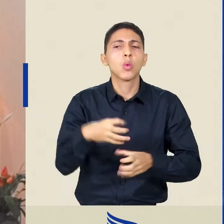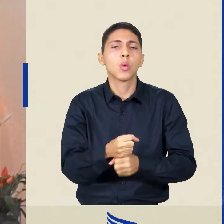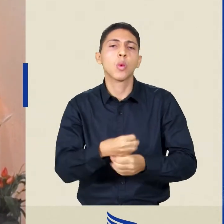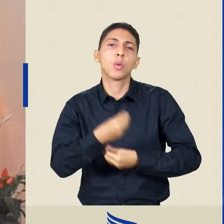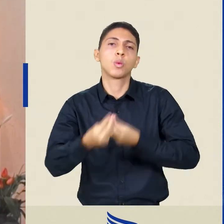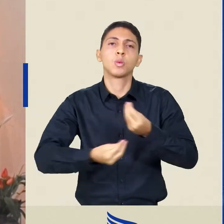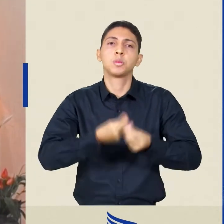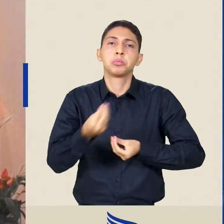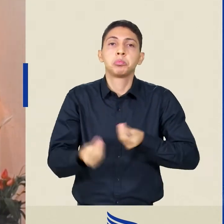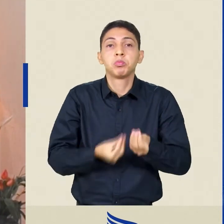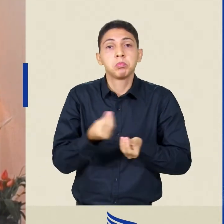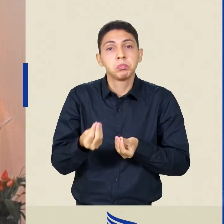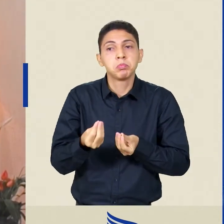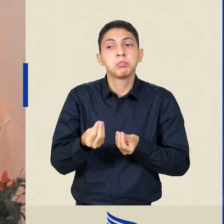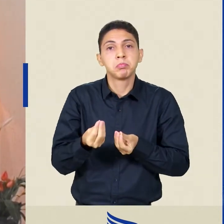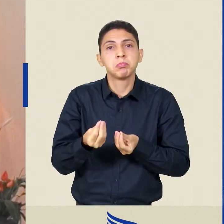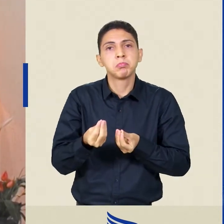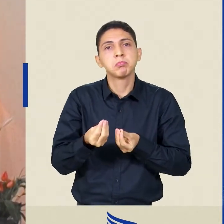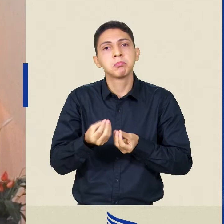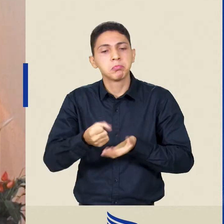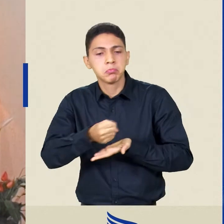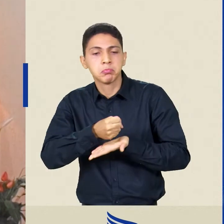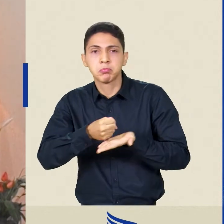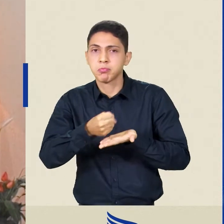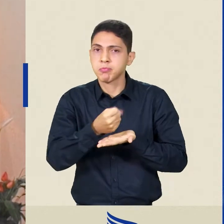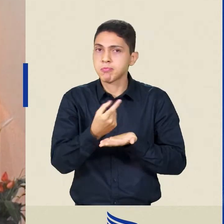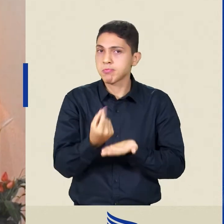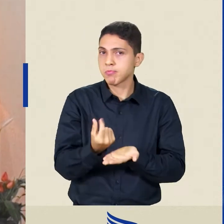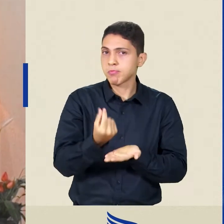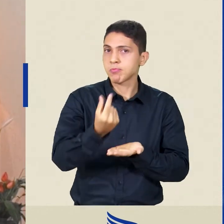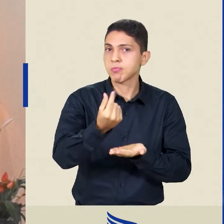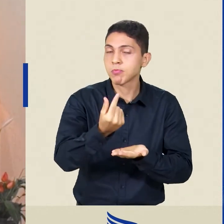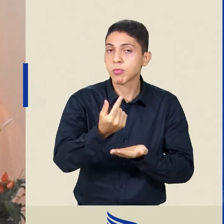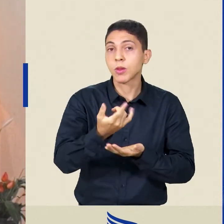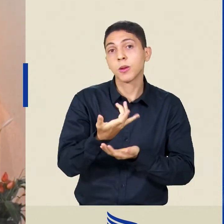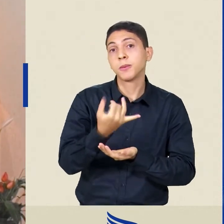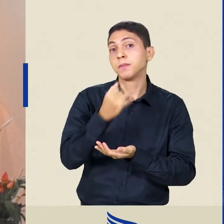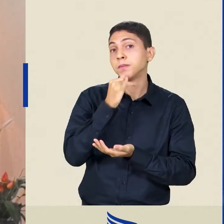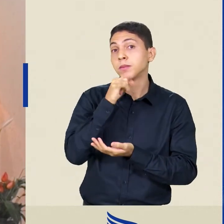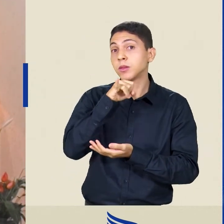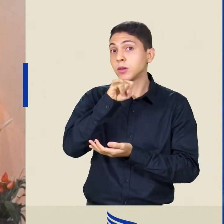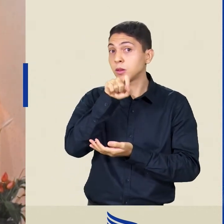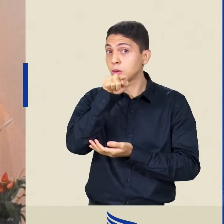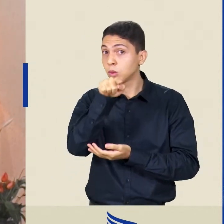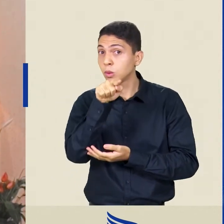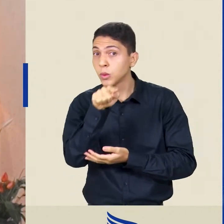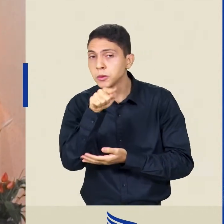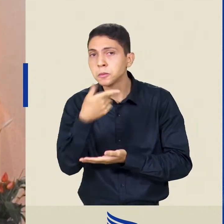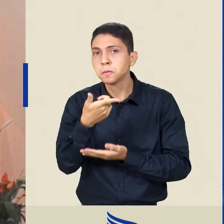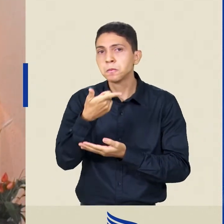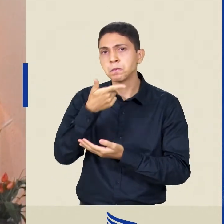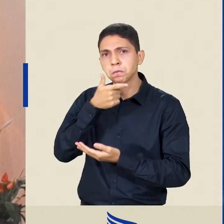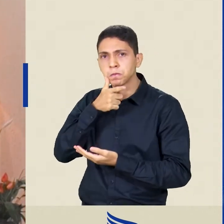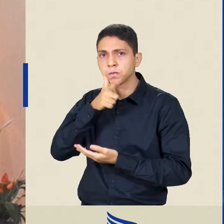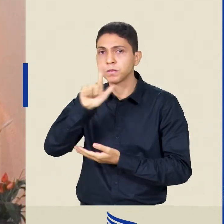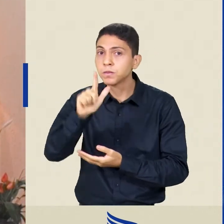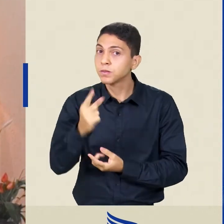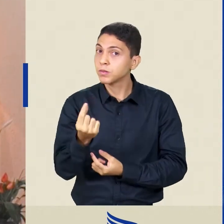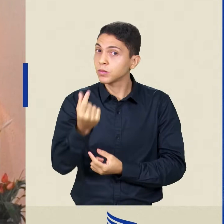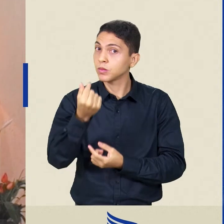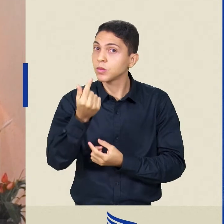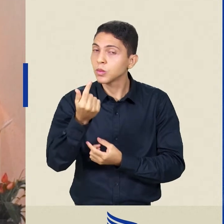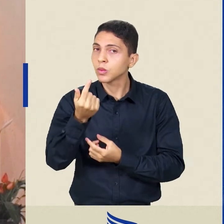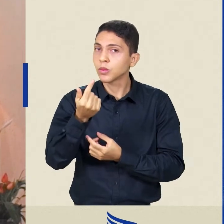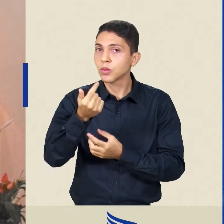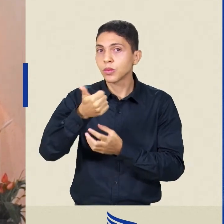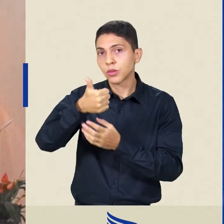operação econômica. O princípio é o seguinte: se você auferiu renda de alguma forma, 10%